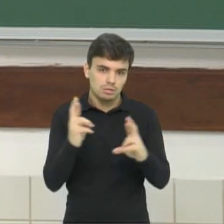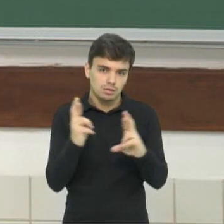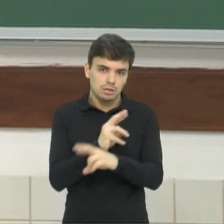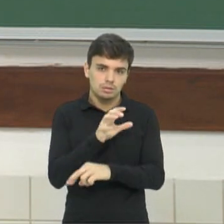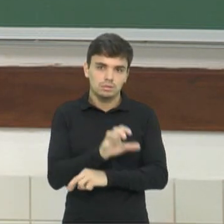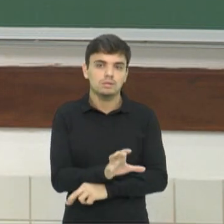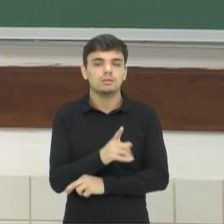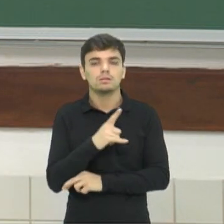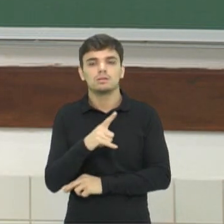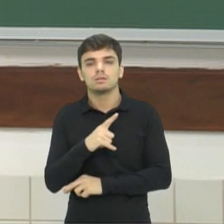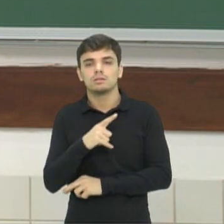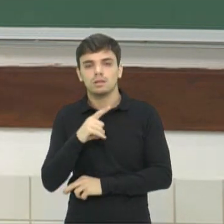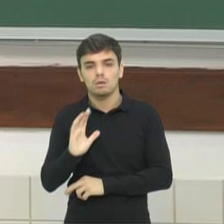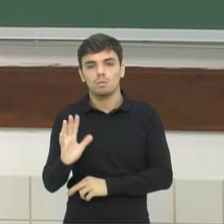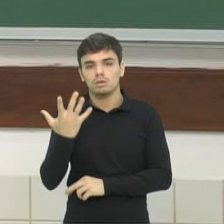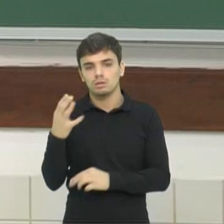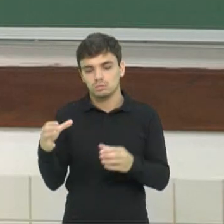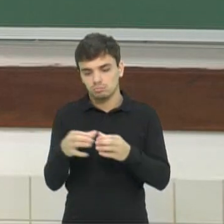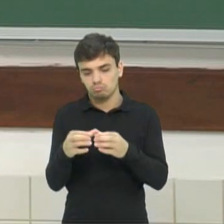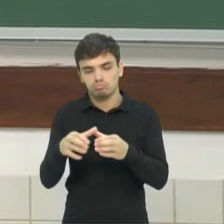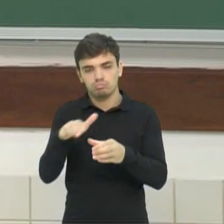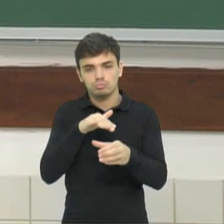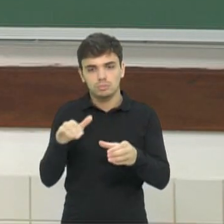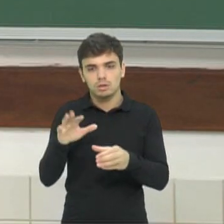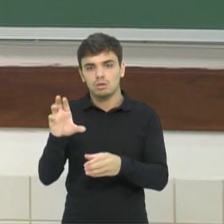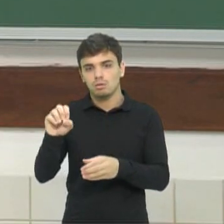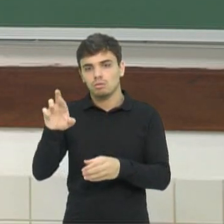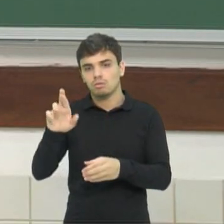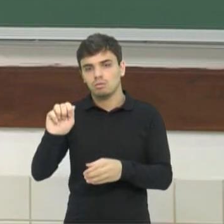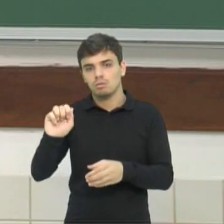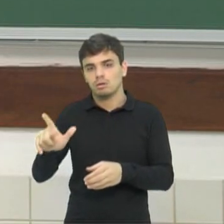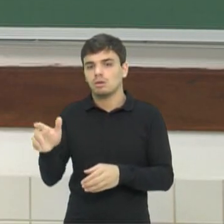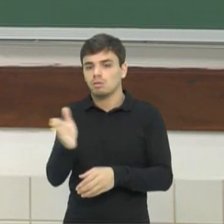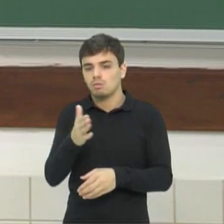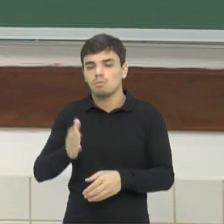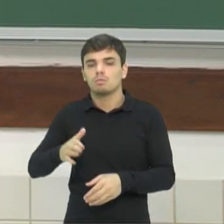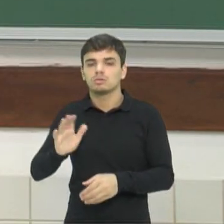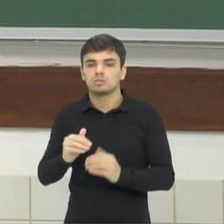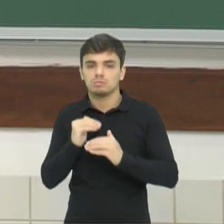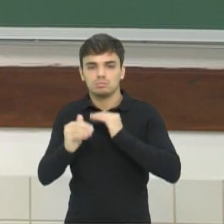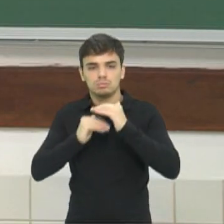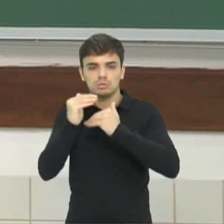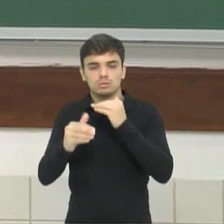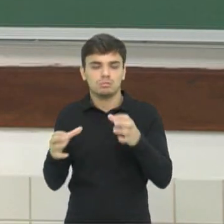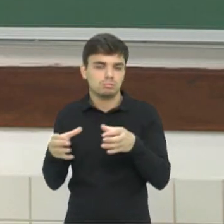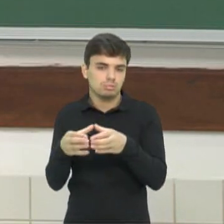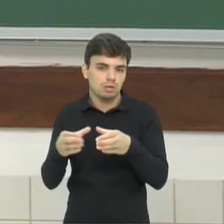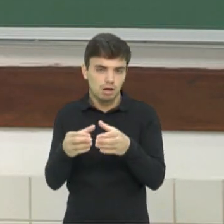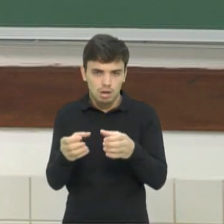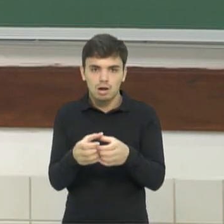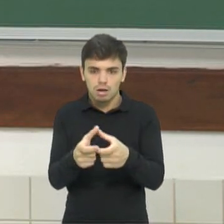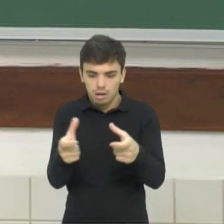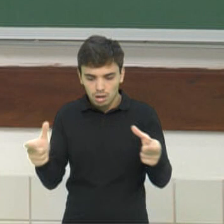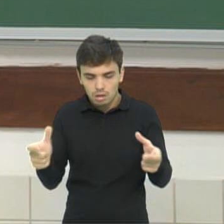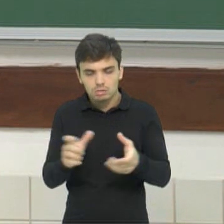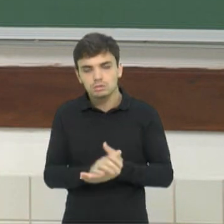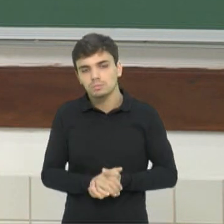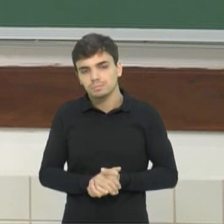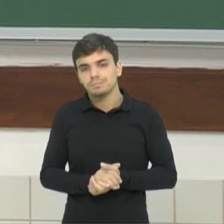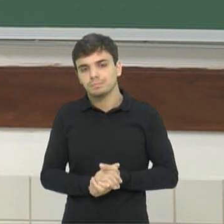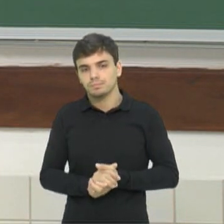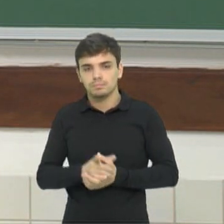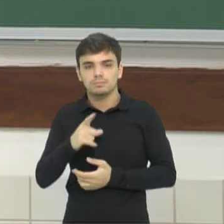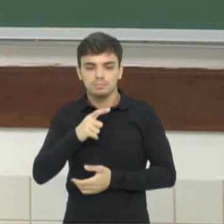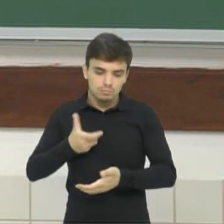relações ecológicas acontecendo no recife de coral, né? O coral por si só já é uma associação ali, uma colônia, né? Tem todas